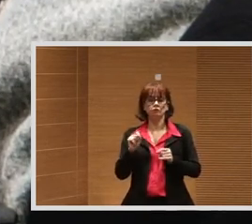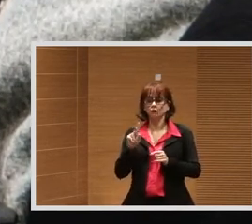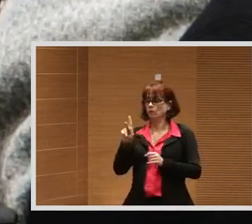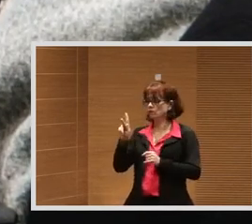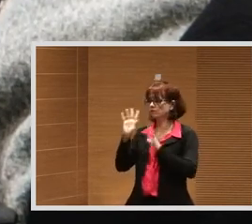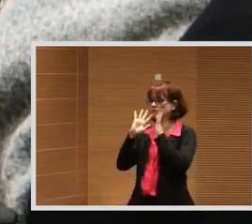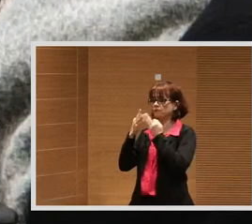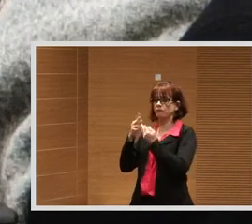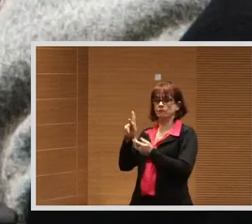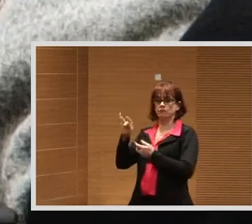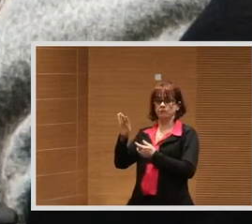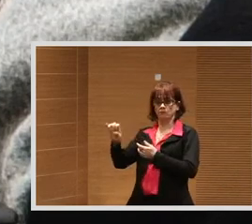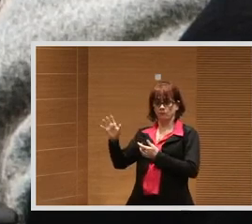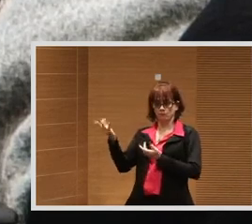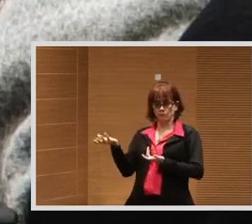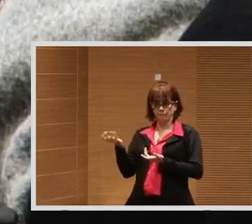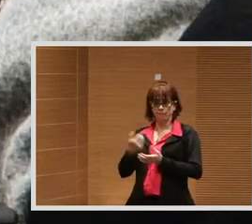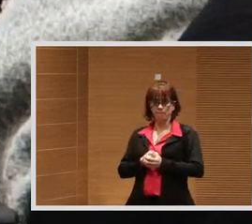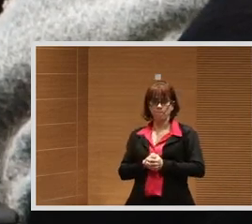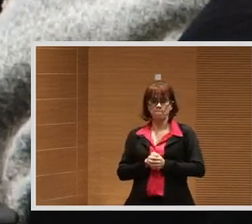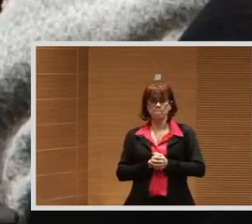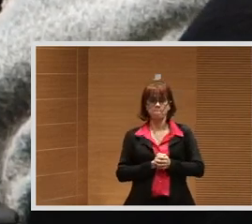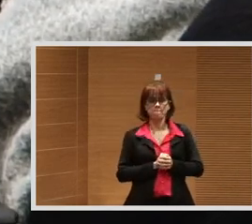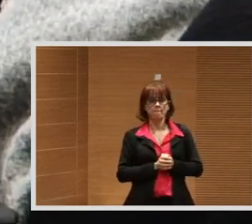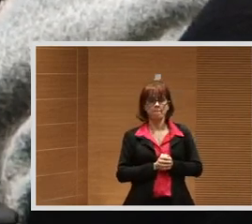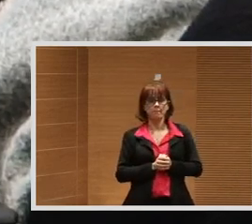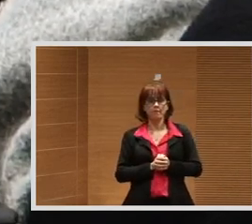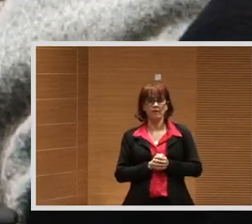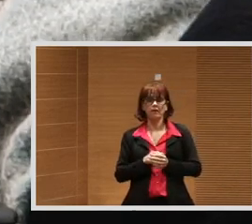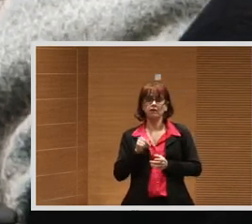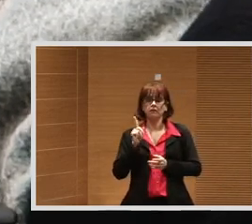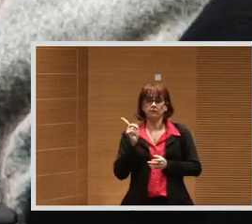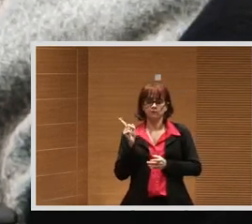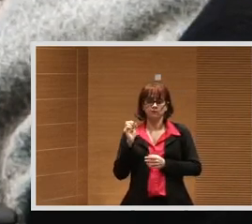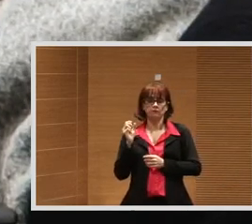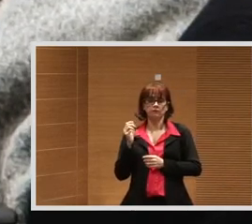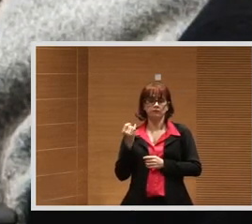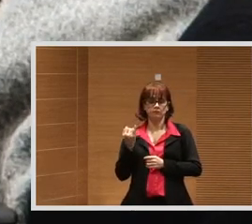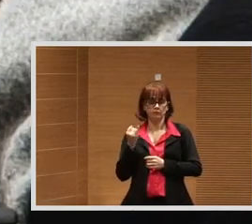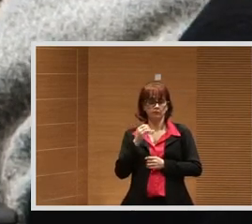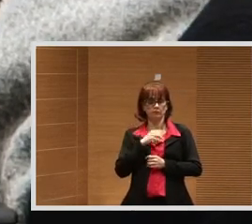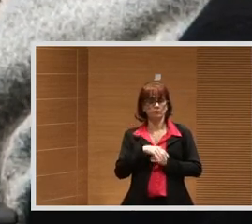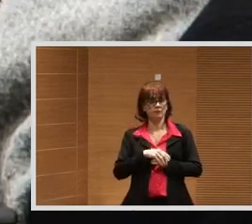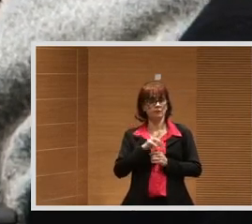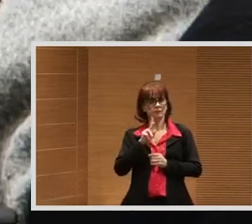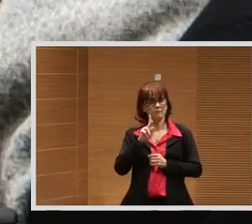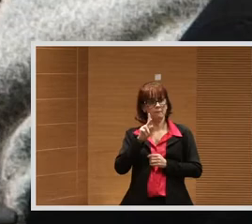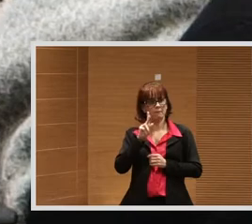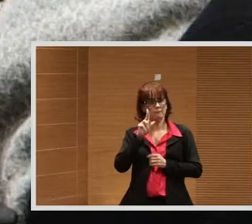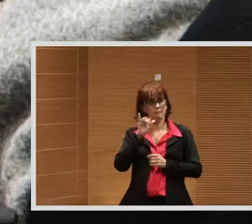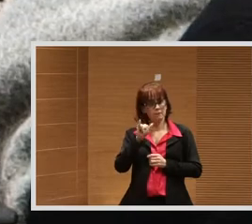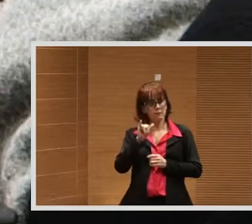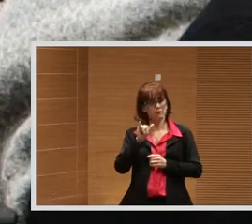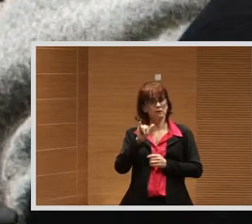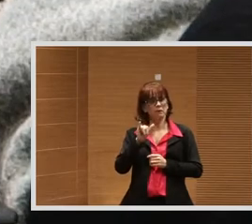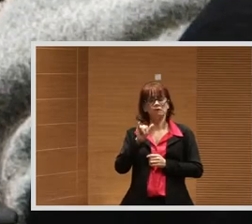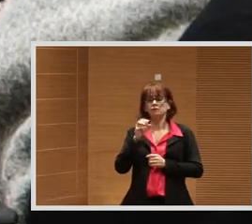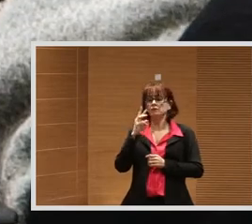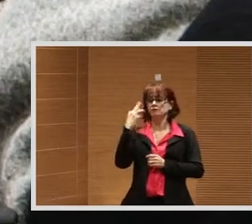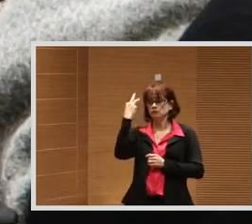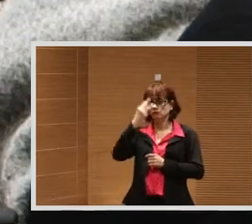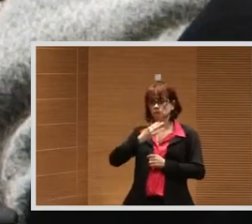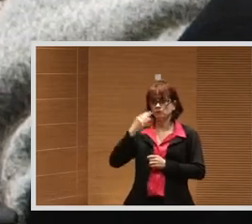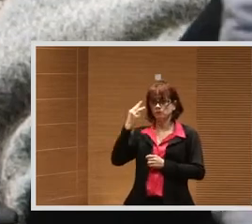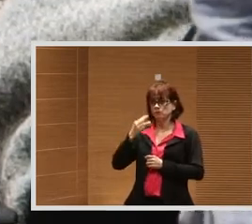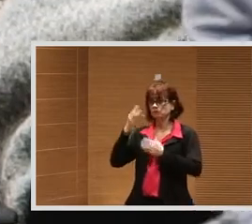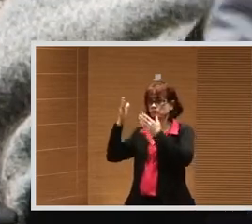pais. E isso é fundamental. Pai que gasta 3 horas para chegar no trabalho, mais 3 horas para voltar para casa,